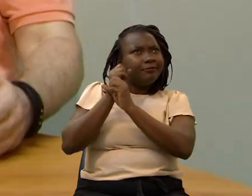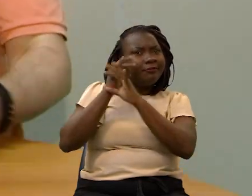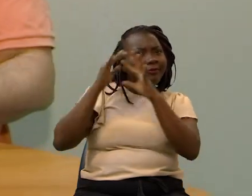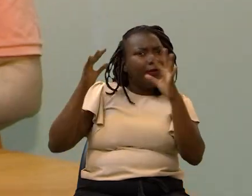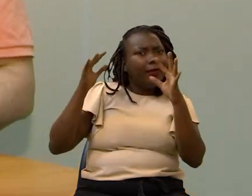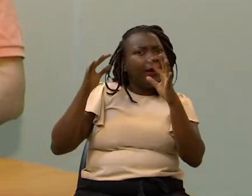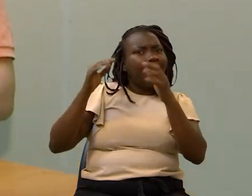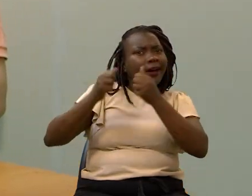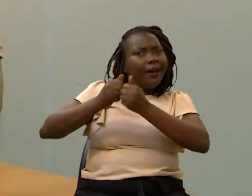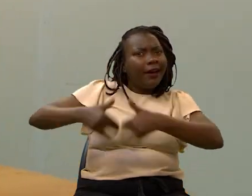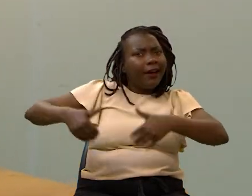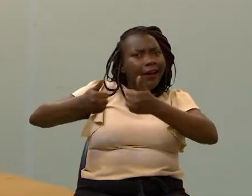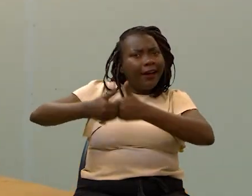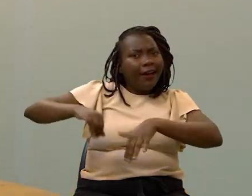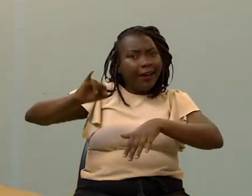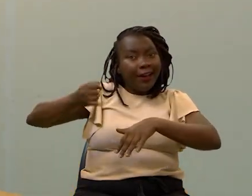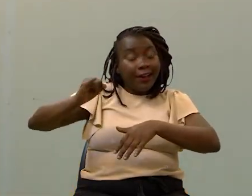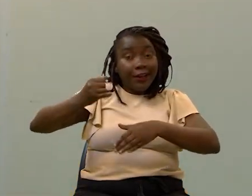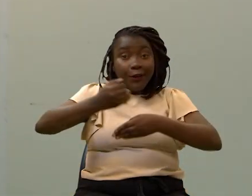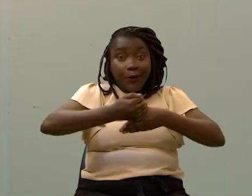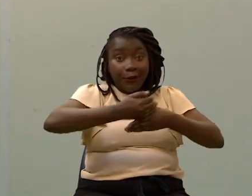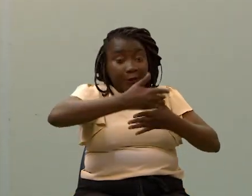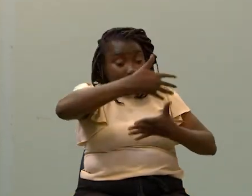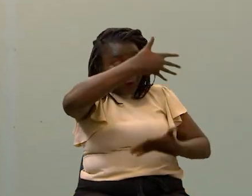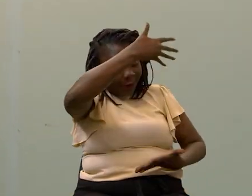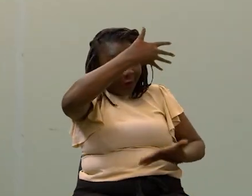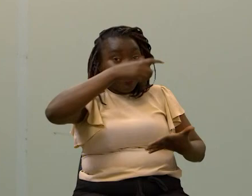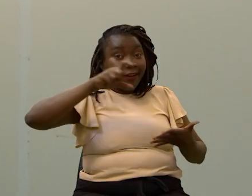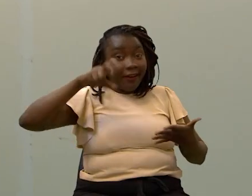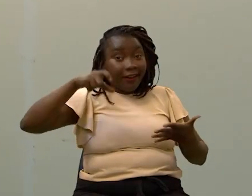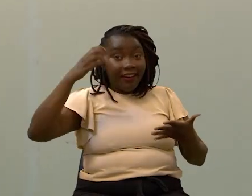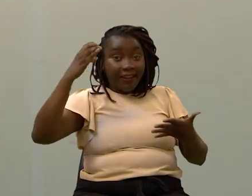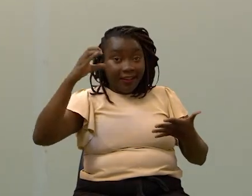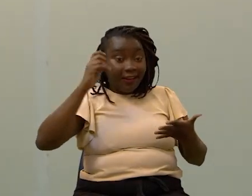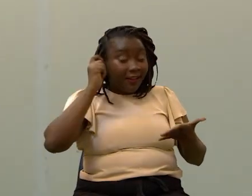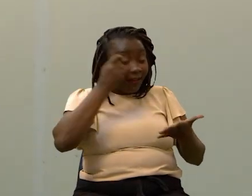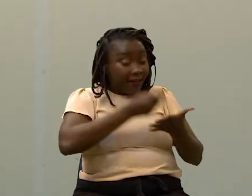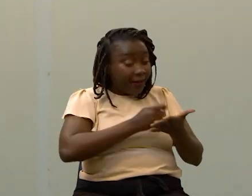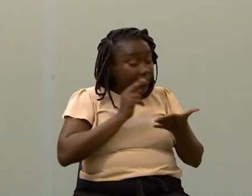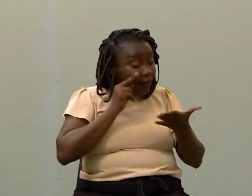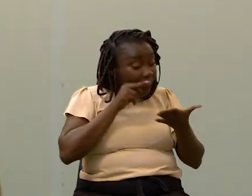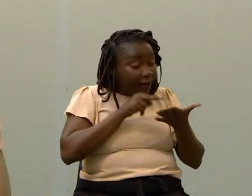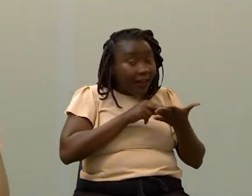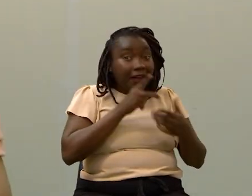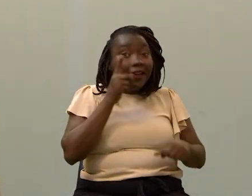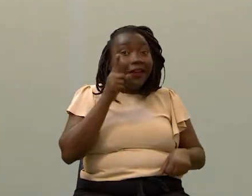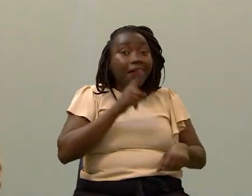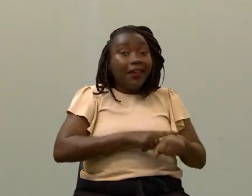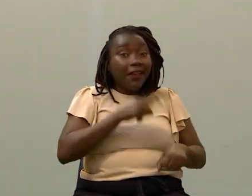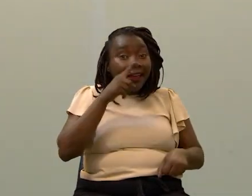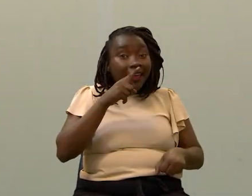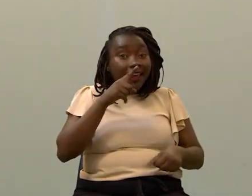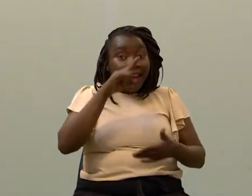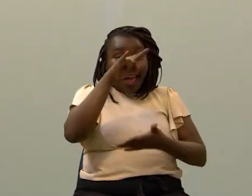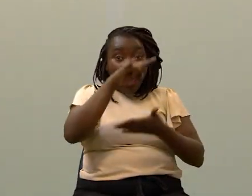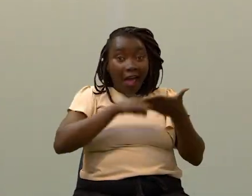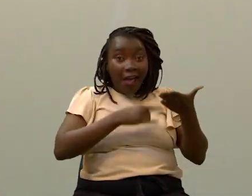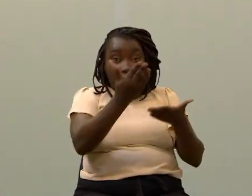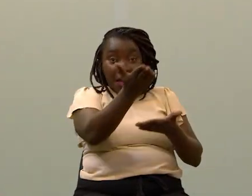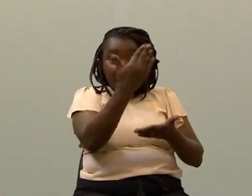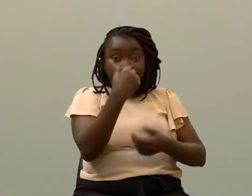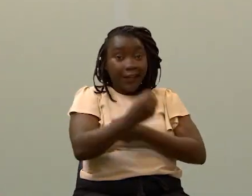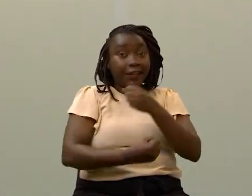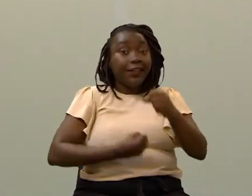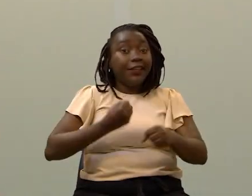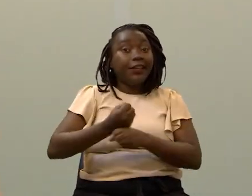susto em janeiro, na hora que você abrir a fatura do cartão de crédito, enfim, na hora que chegar as